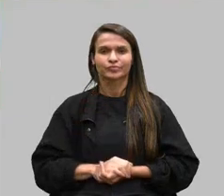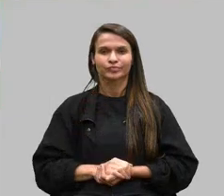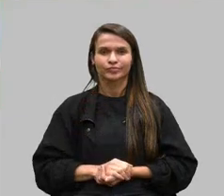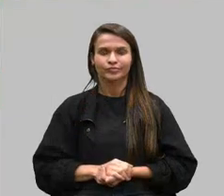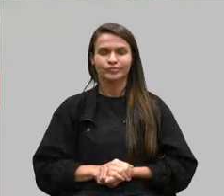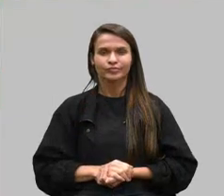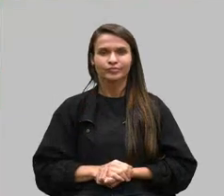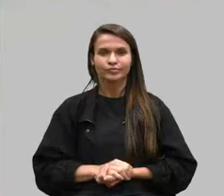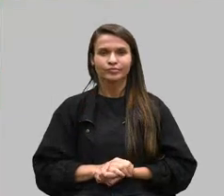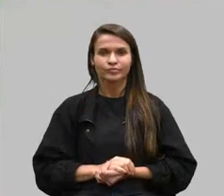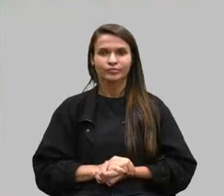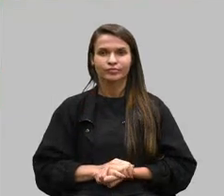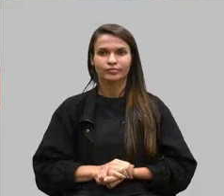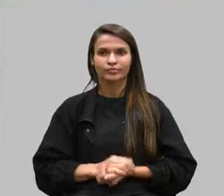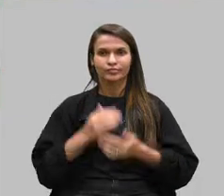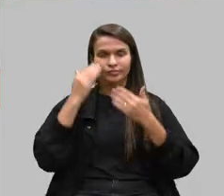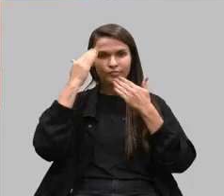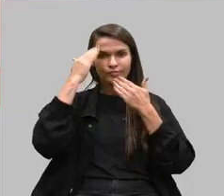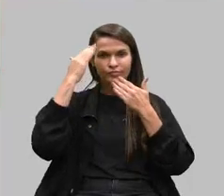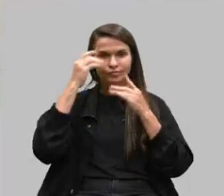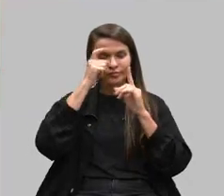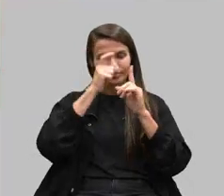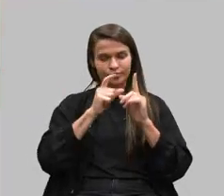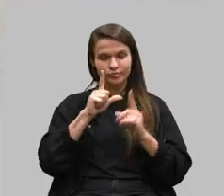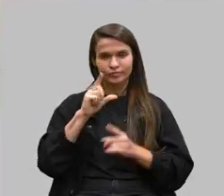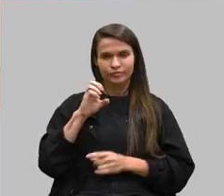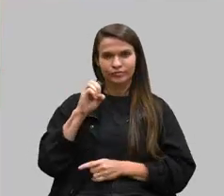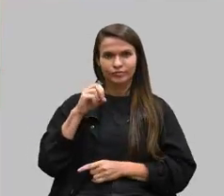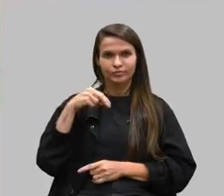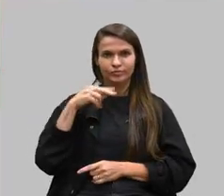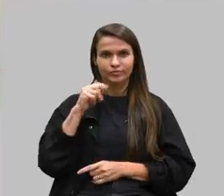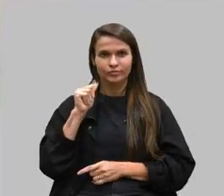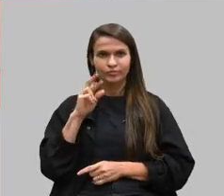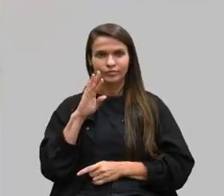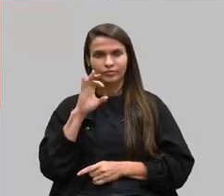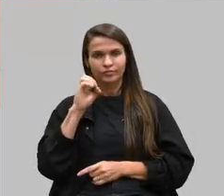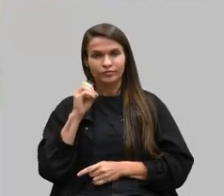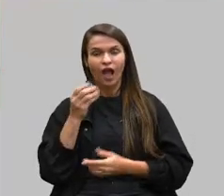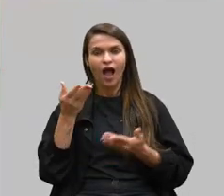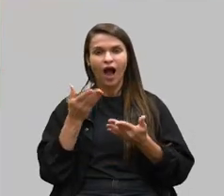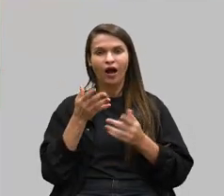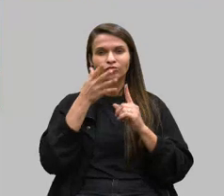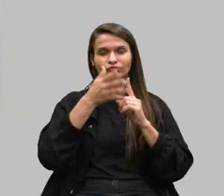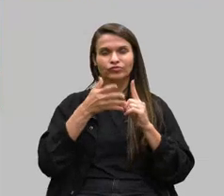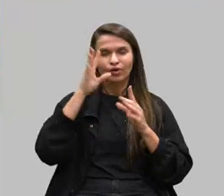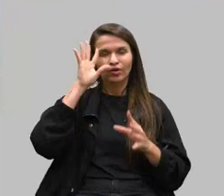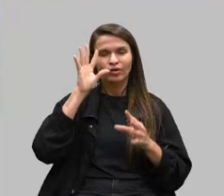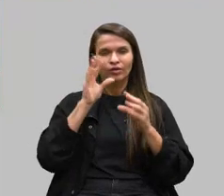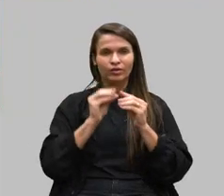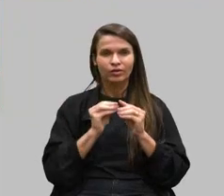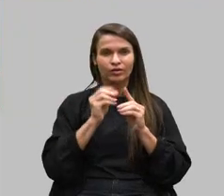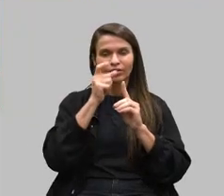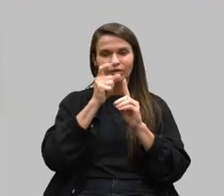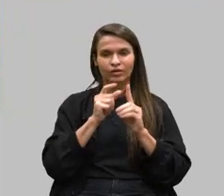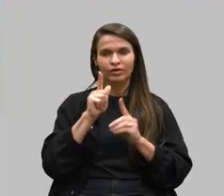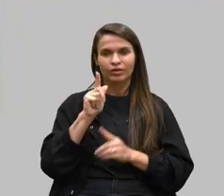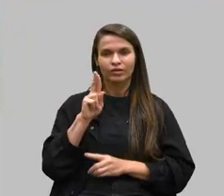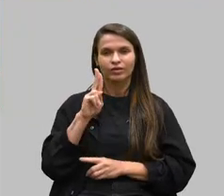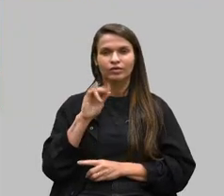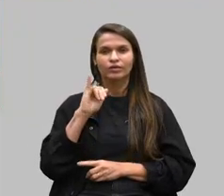Pedro Obrigado sor Leonardo ouviremos agora as conclusões de Guilherme T Rodrigues da Rocha